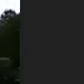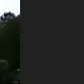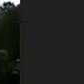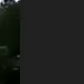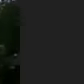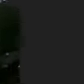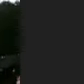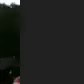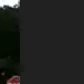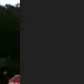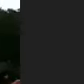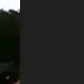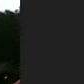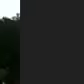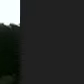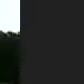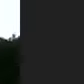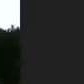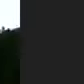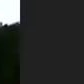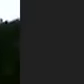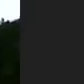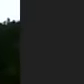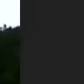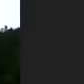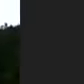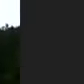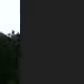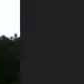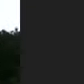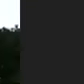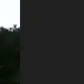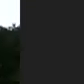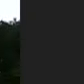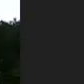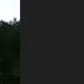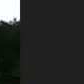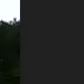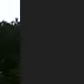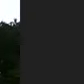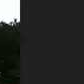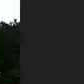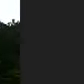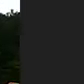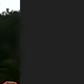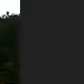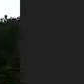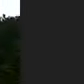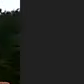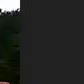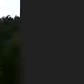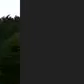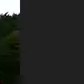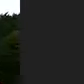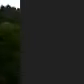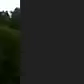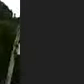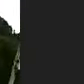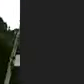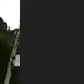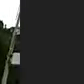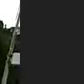demissões. Inclusive, quando os trabalhadores demitidos com as famílias fizeram a caminhada no centro, no calçadão